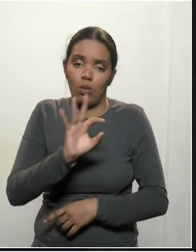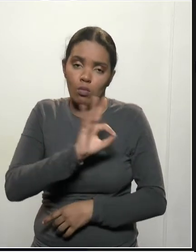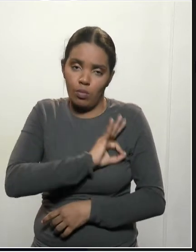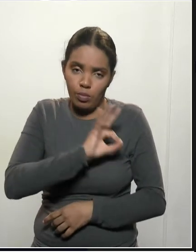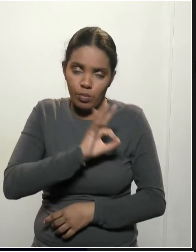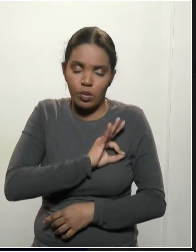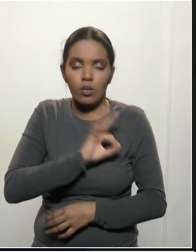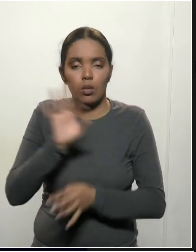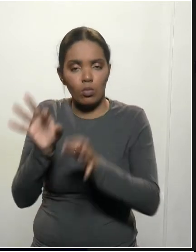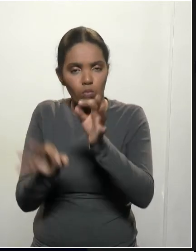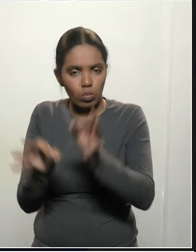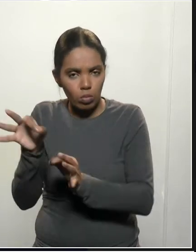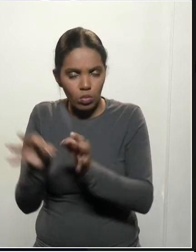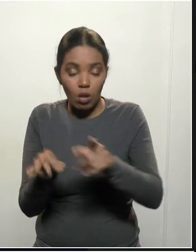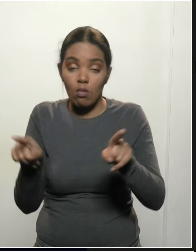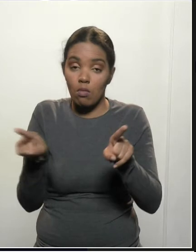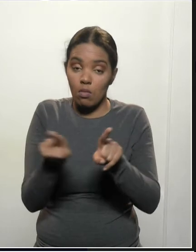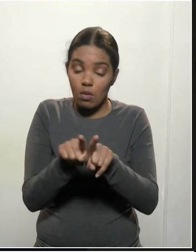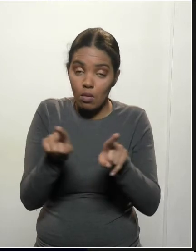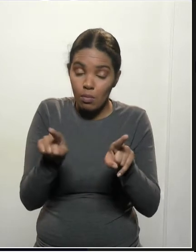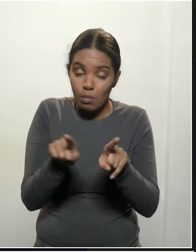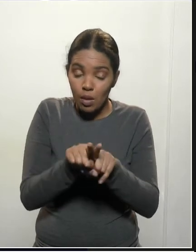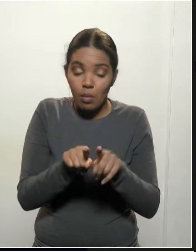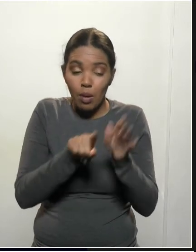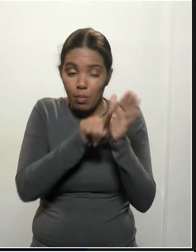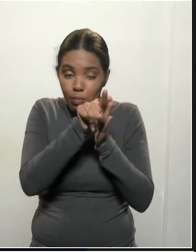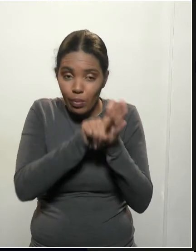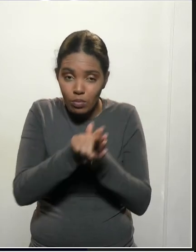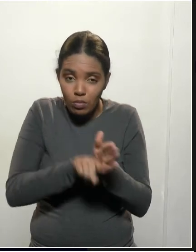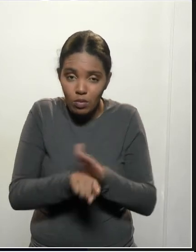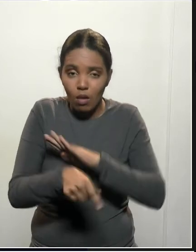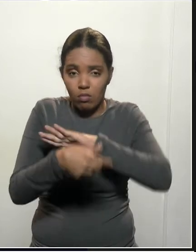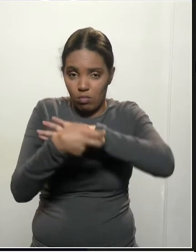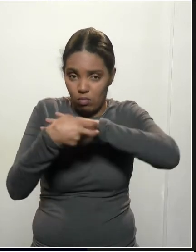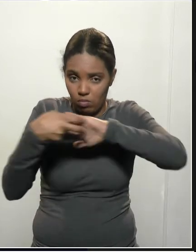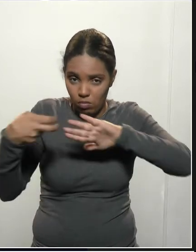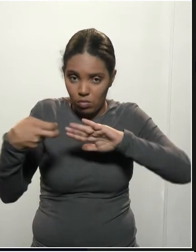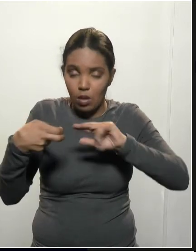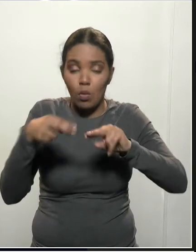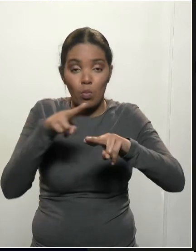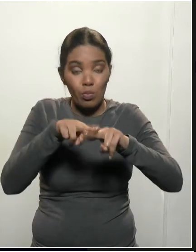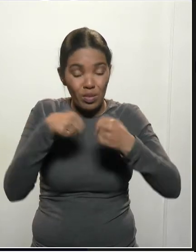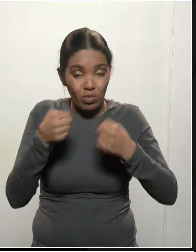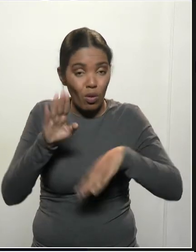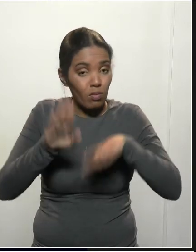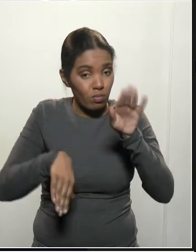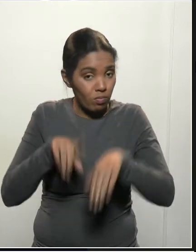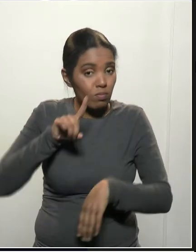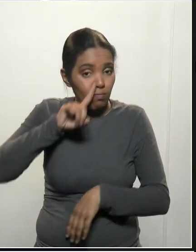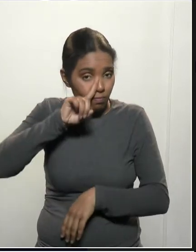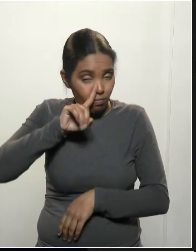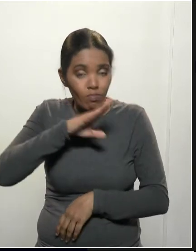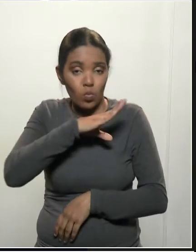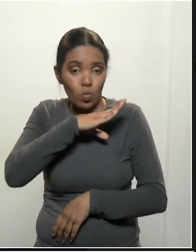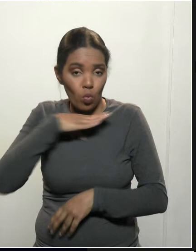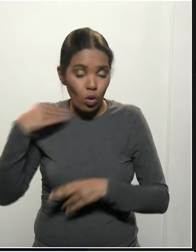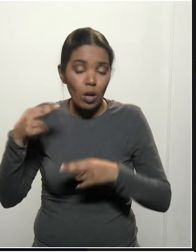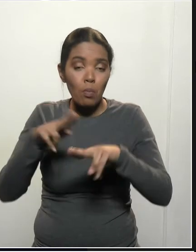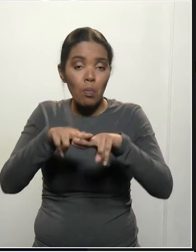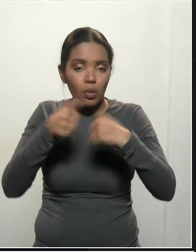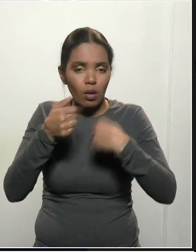polícia judiciária e na condição da investigação criminal, que coloca sua vida em risco em prol da